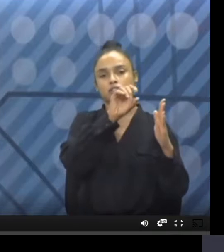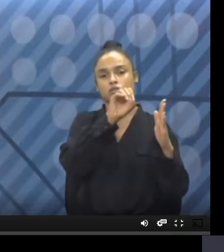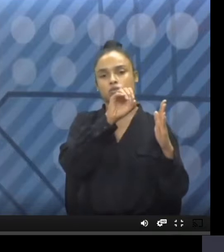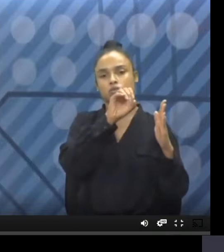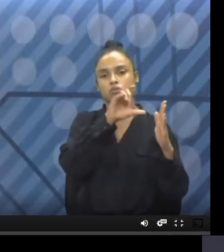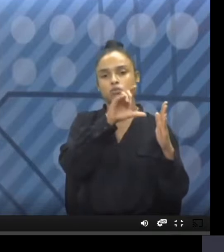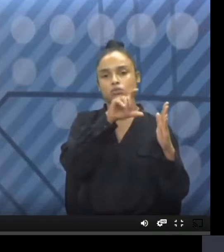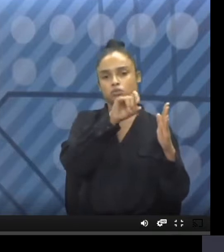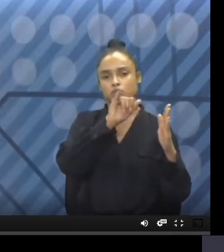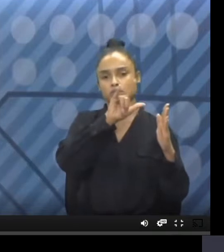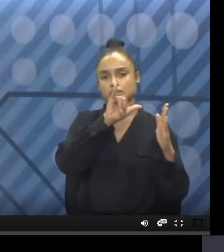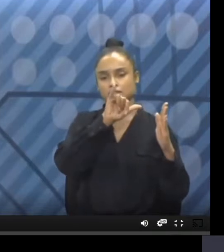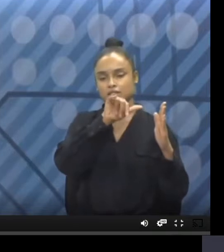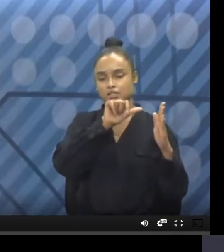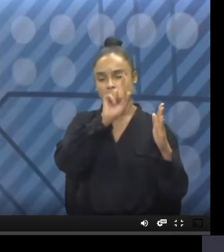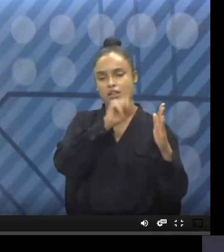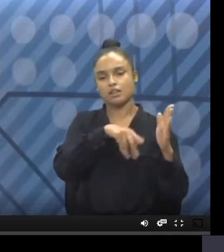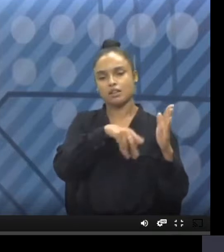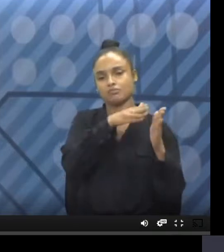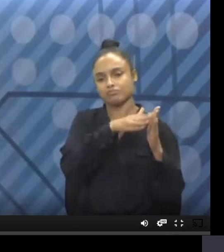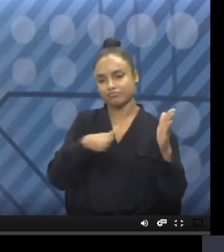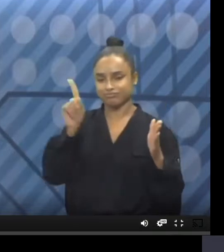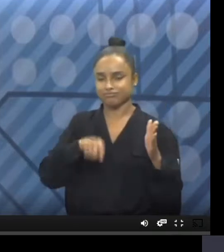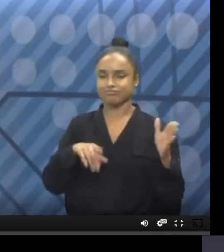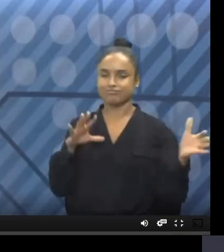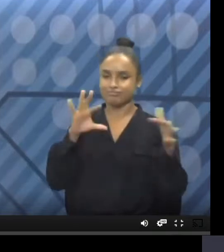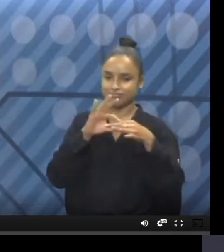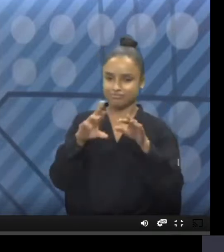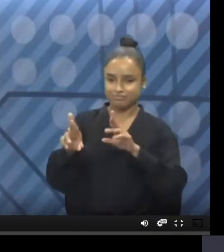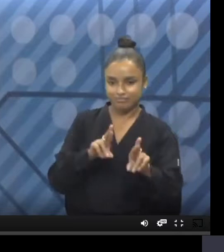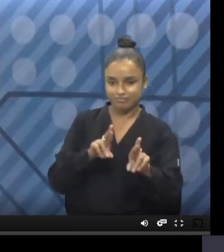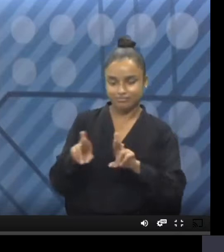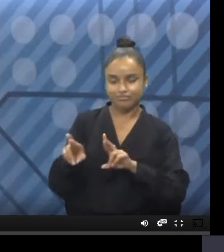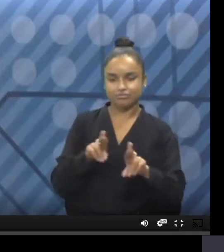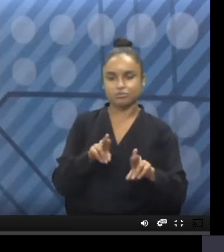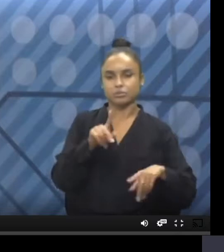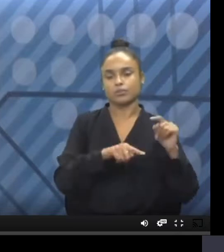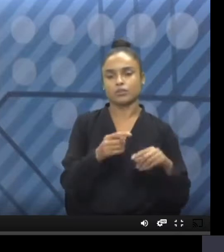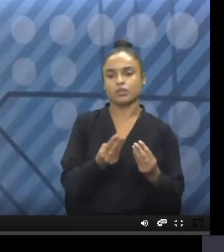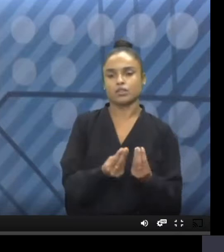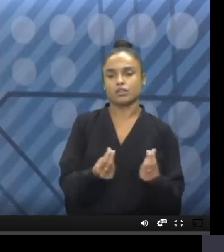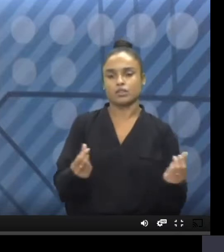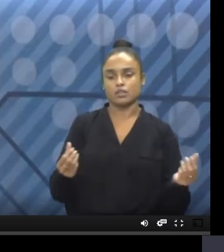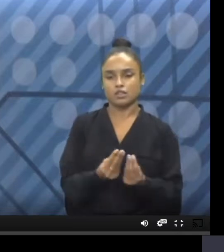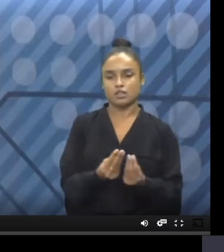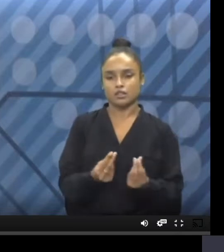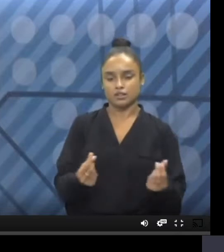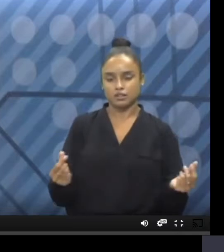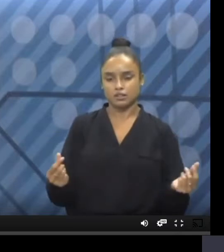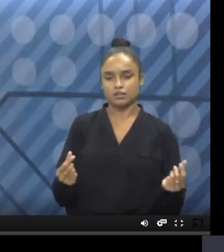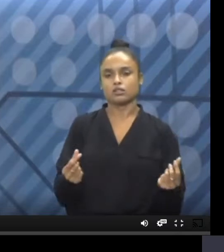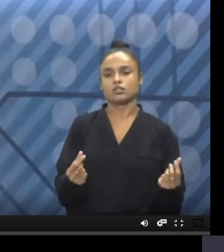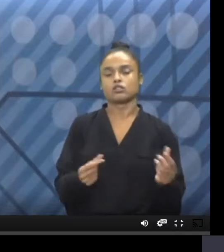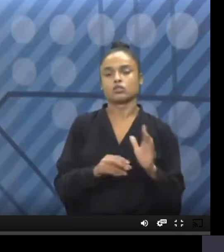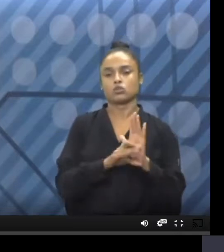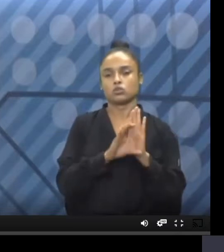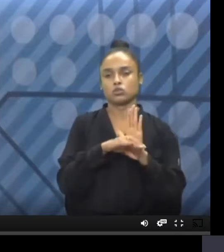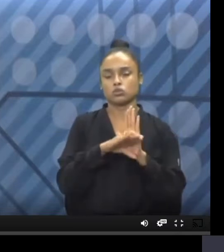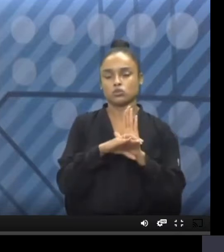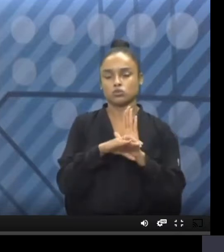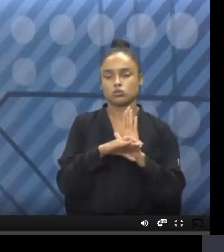Então nós temos aí algumas definições que estão relacionadas com a nomenclatura dessas